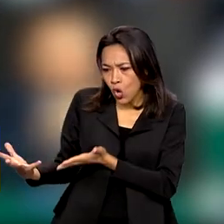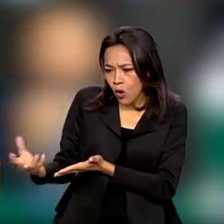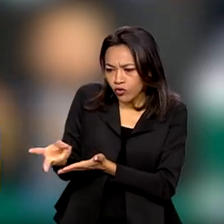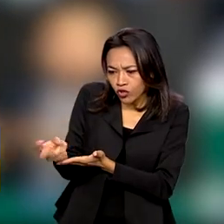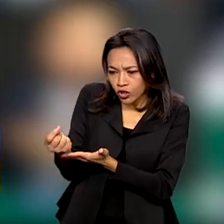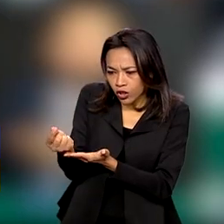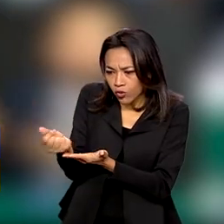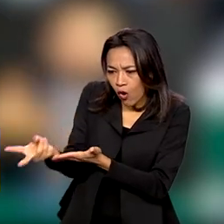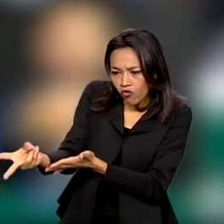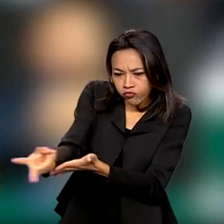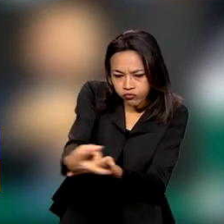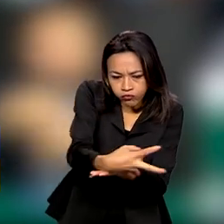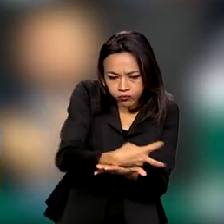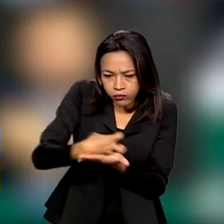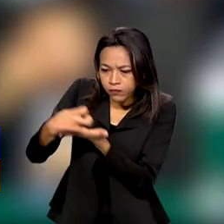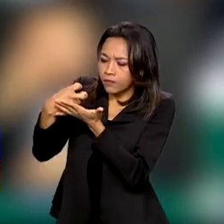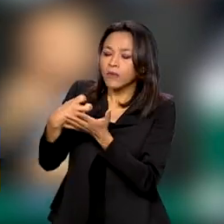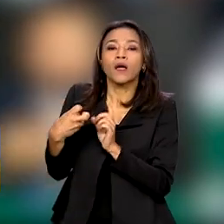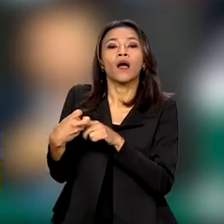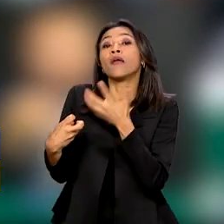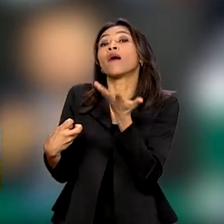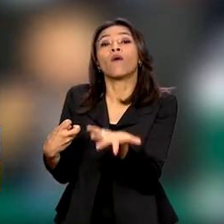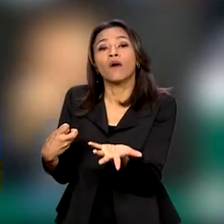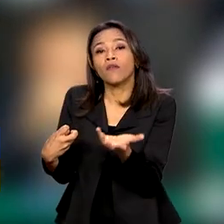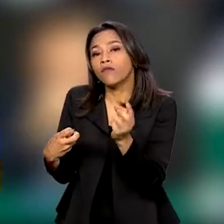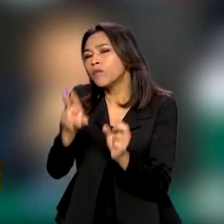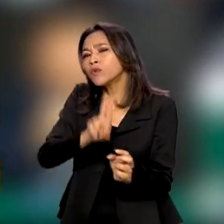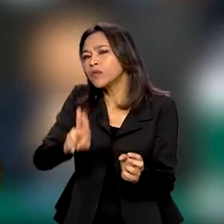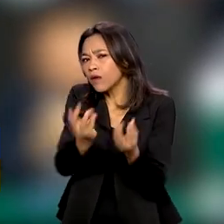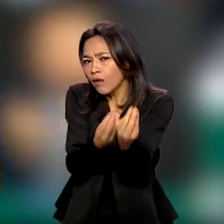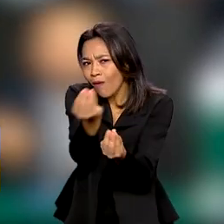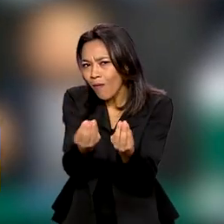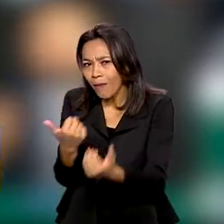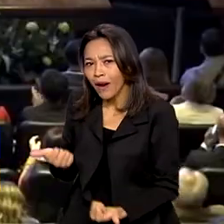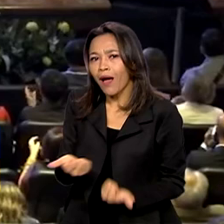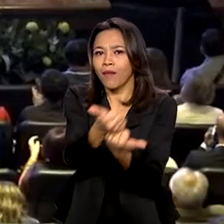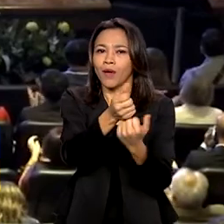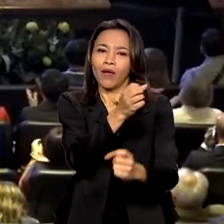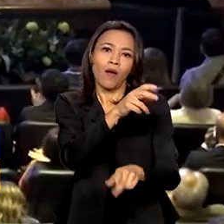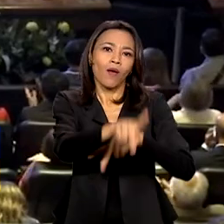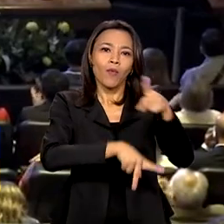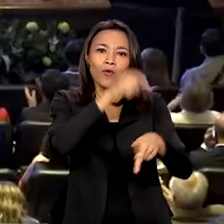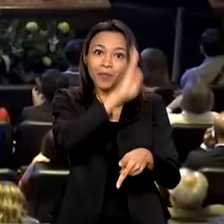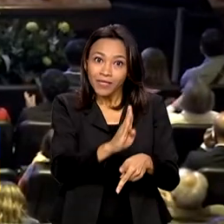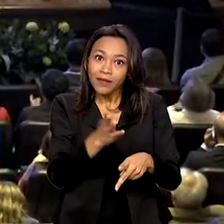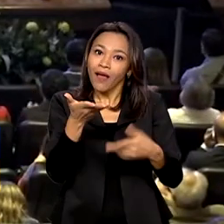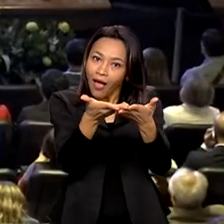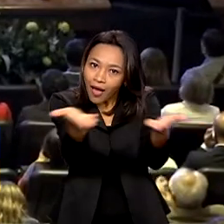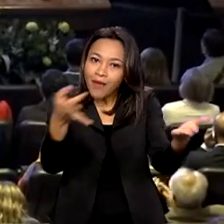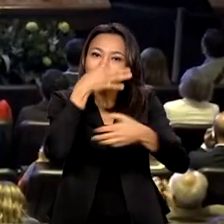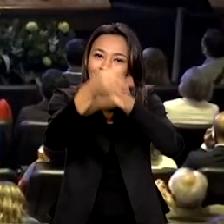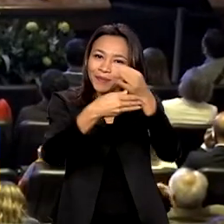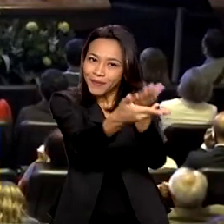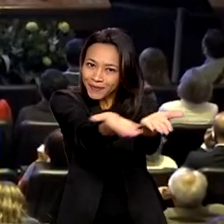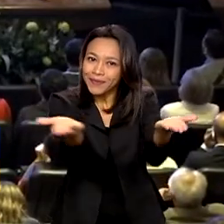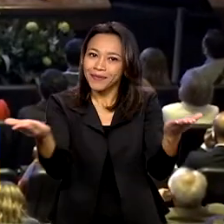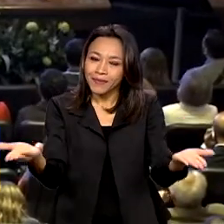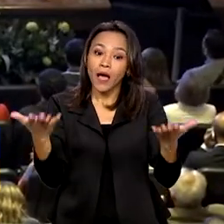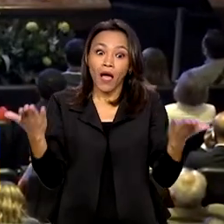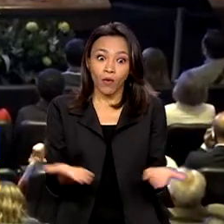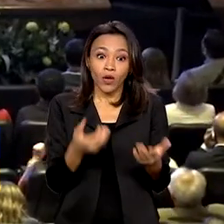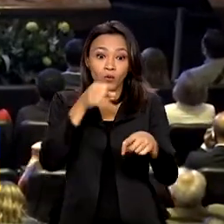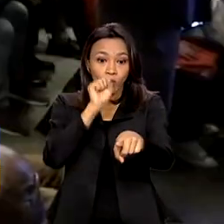povo brasileiro, como isso vai ser aplicado em prol do povo brasileiro. Nos últimos dias, foi a vez dos cidadãos da região